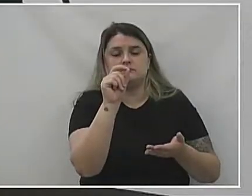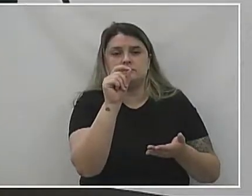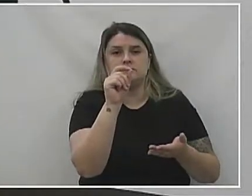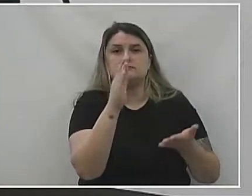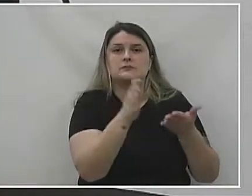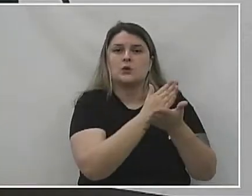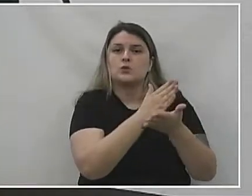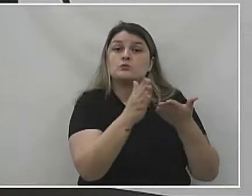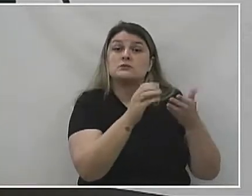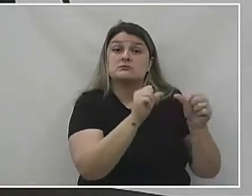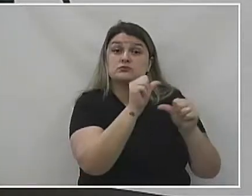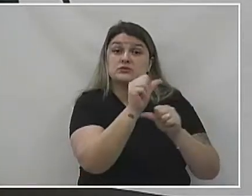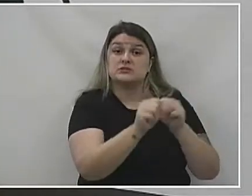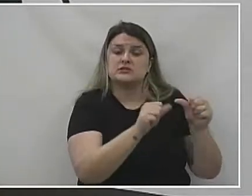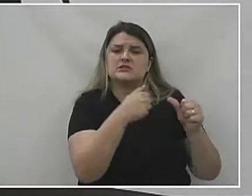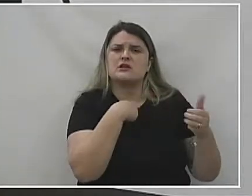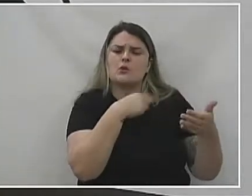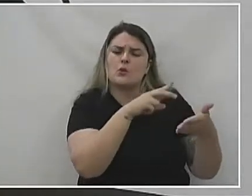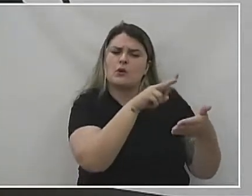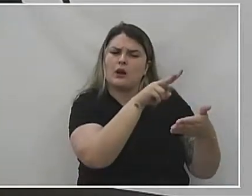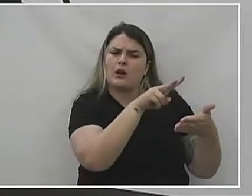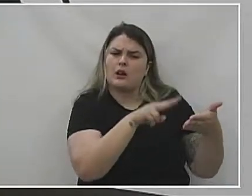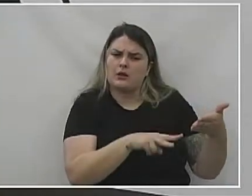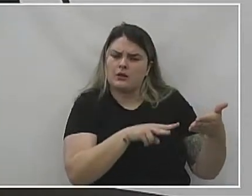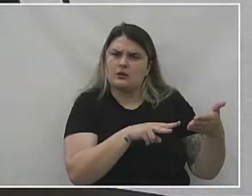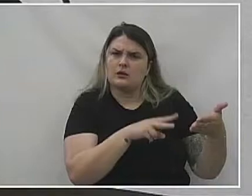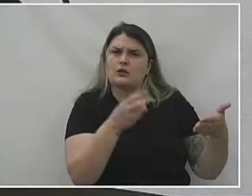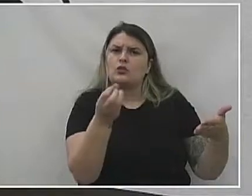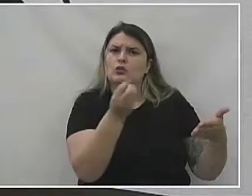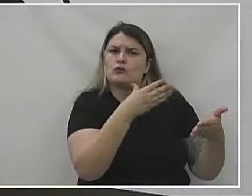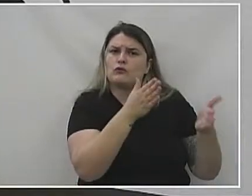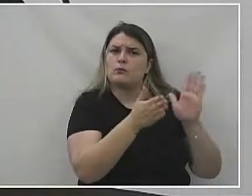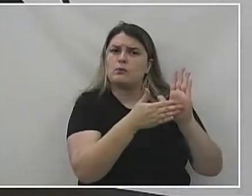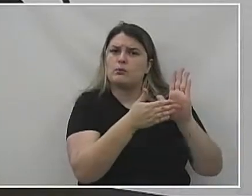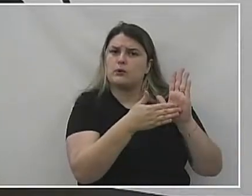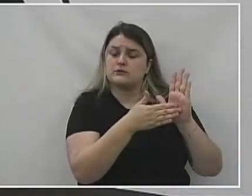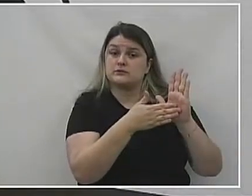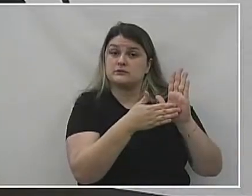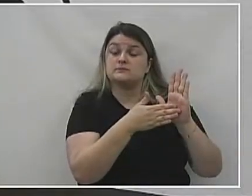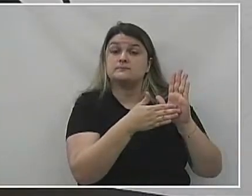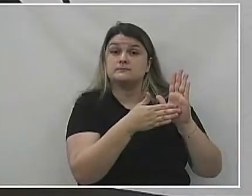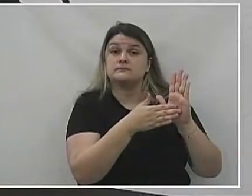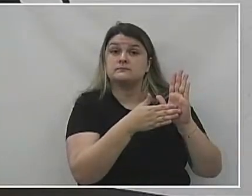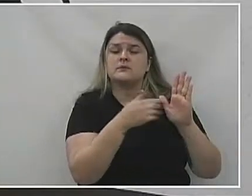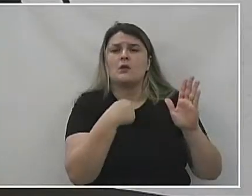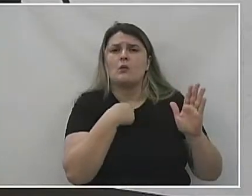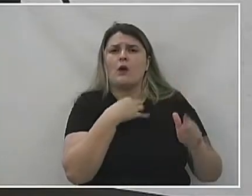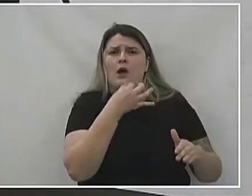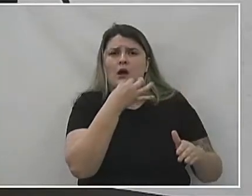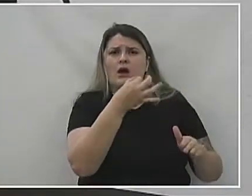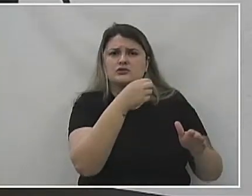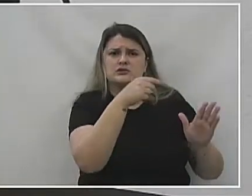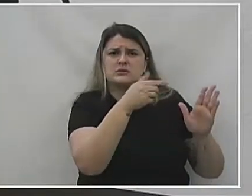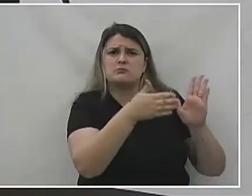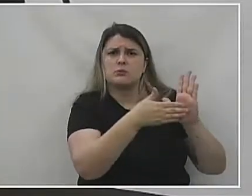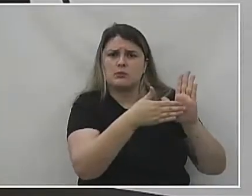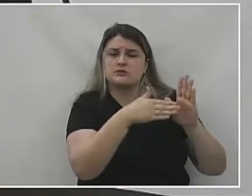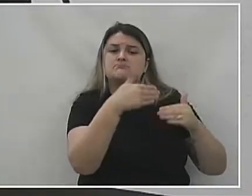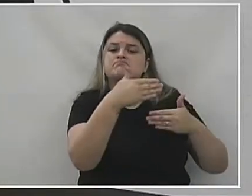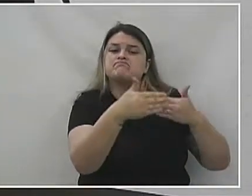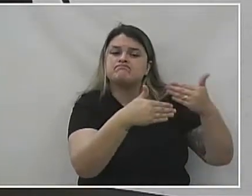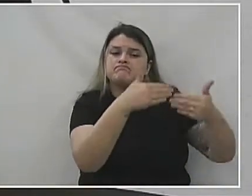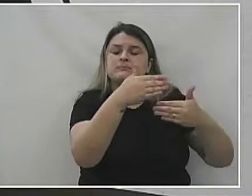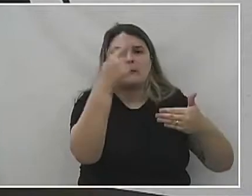algumas alterações que eu pude lê nessa nova proposta apresentada pela empresa que eu acho que são propostas que